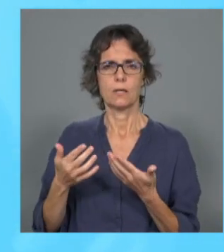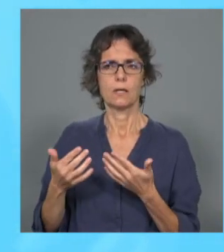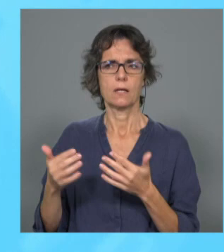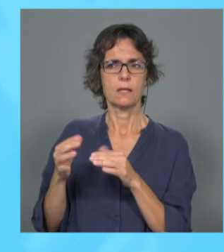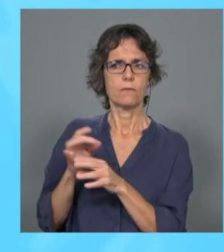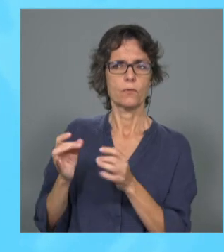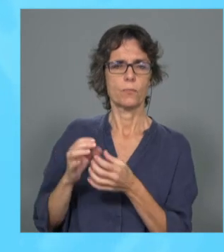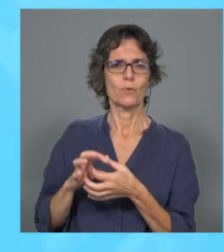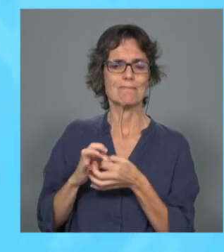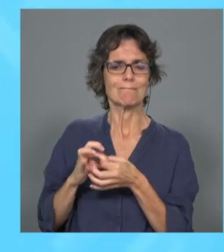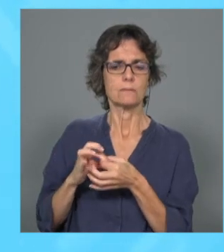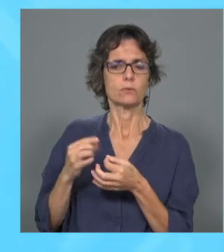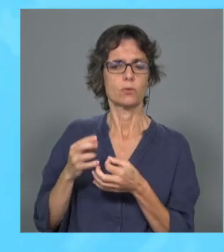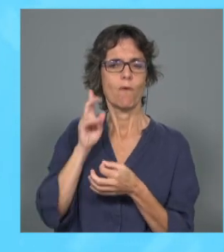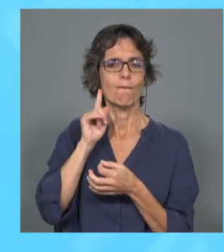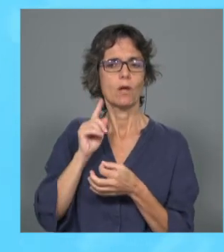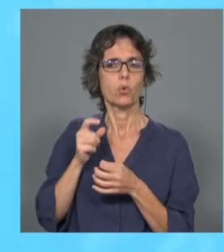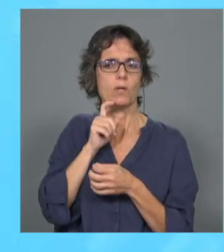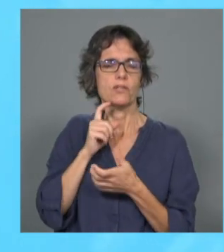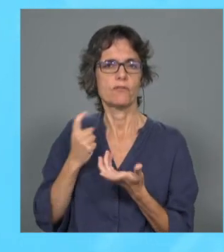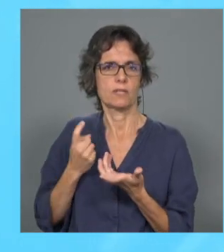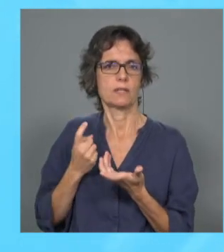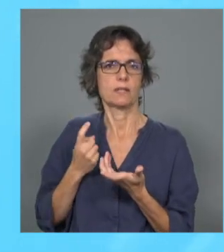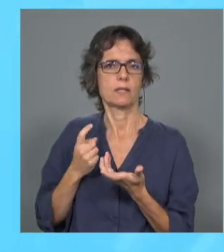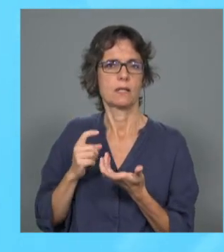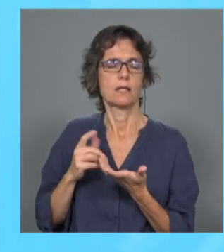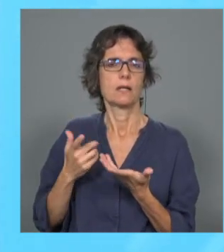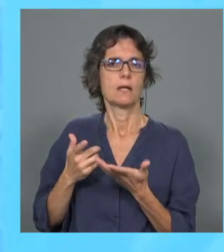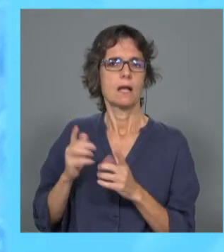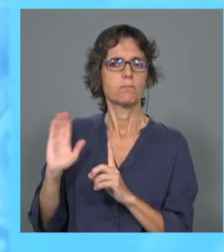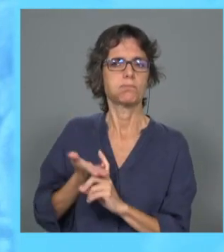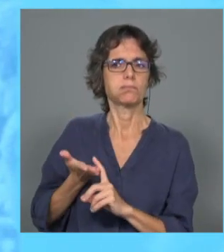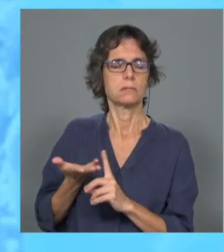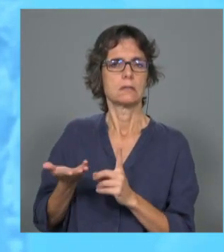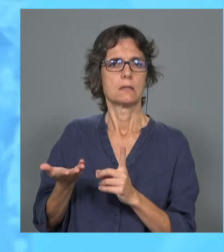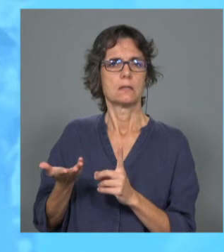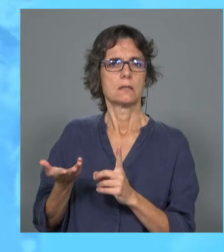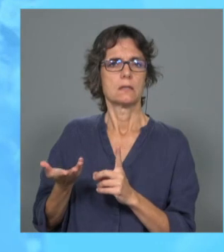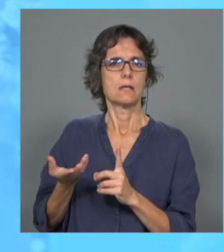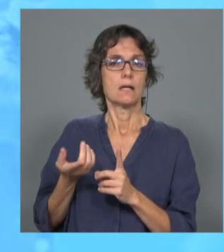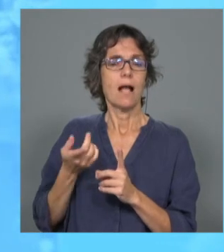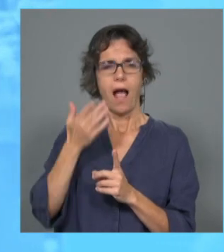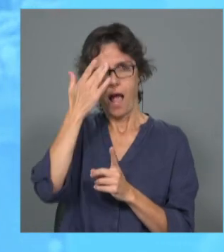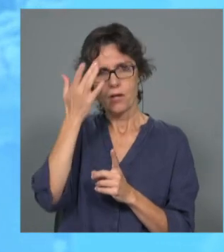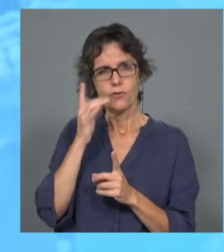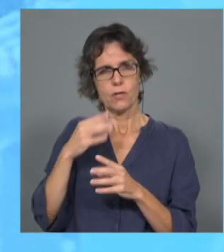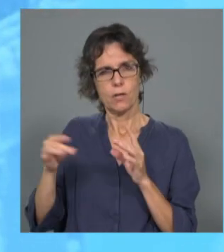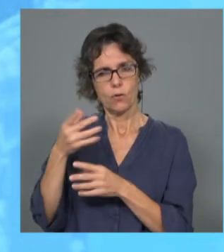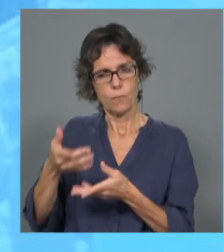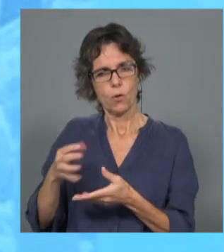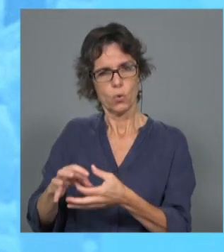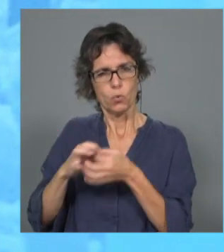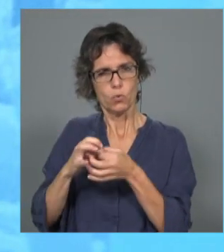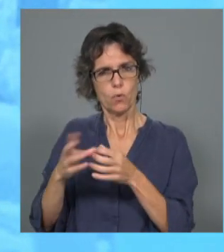relação à defesa de valores e à declaração de sanções em relação à Rússia, veio-lhe dar uma coesão que se calhar não